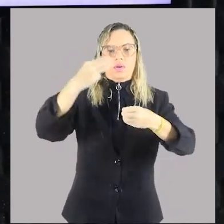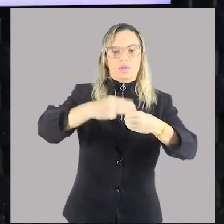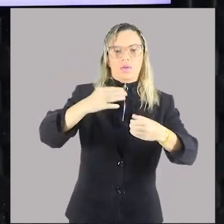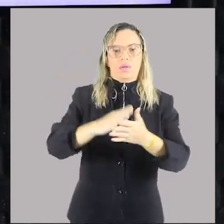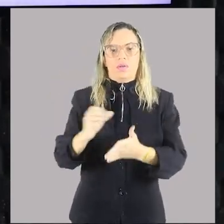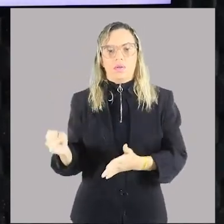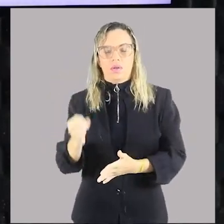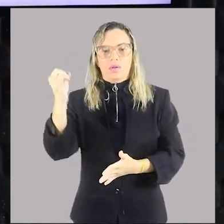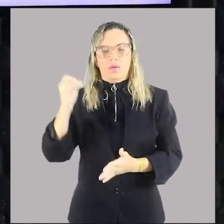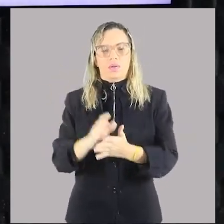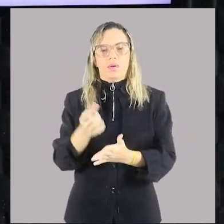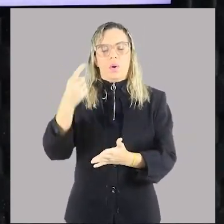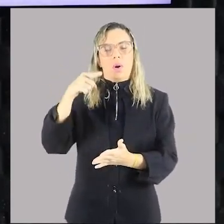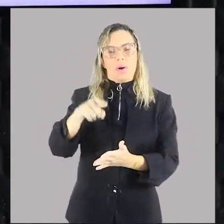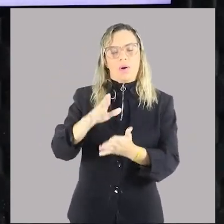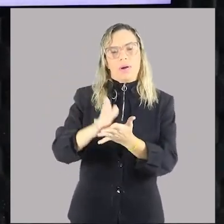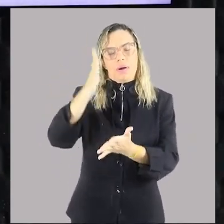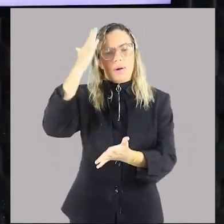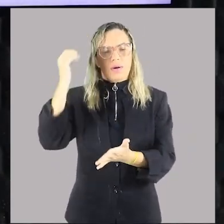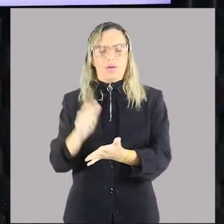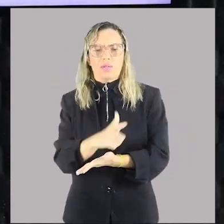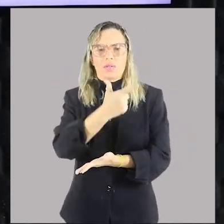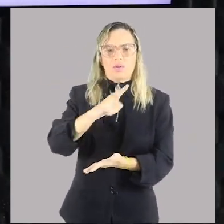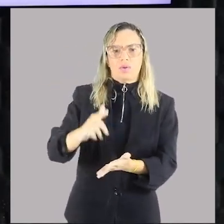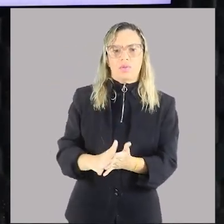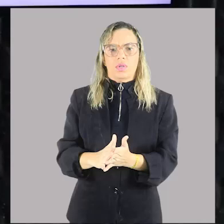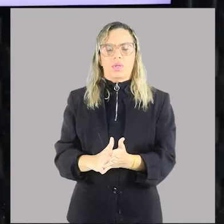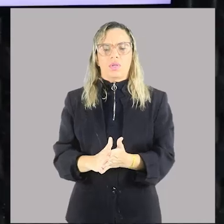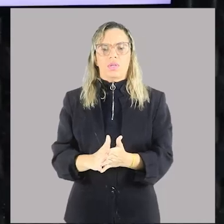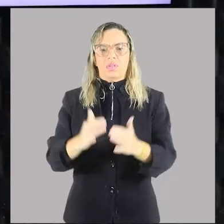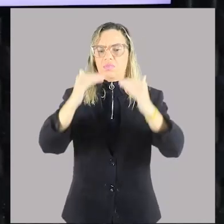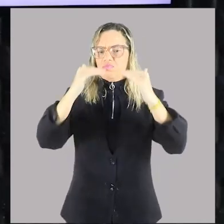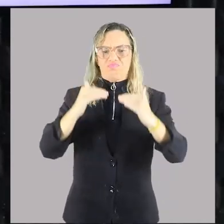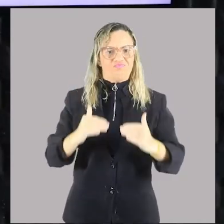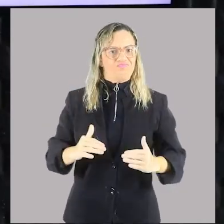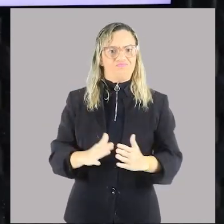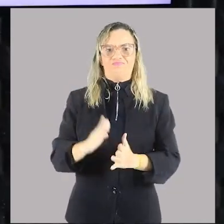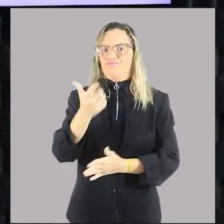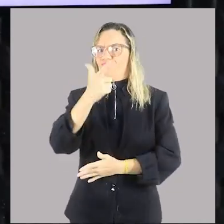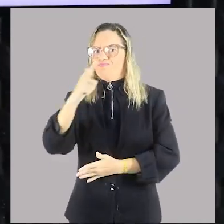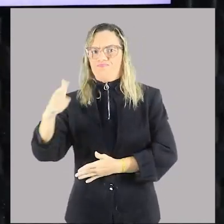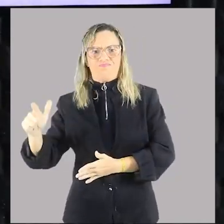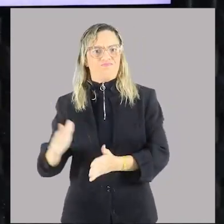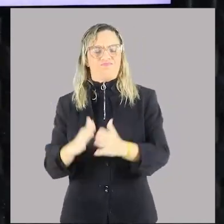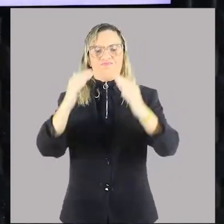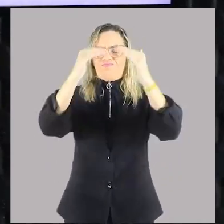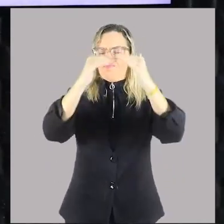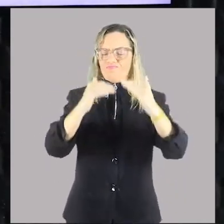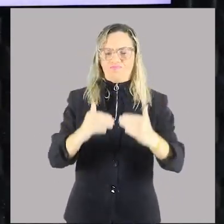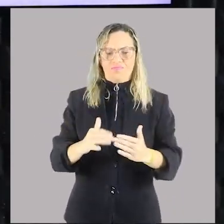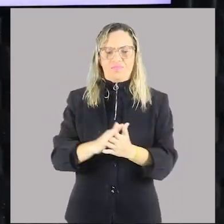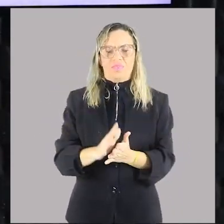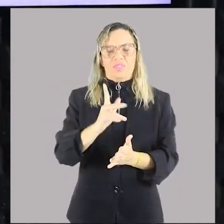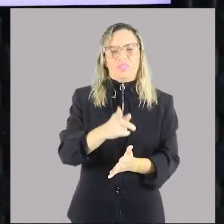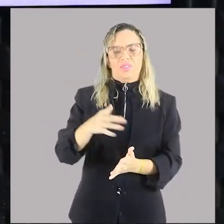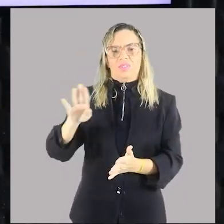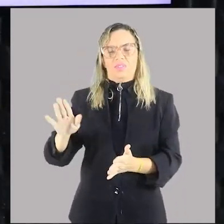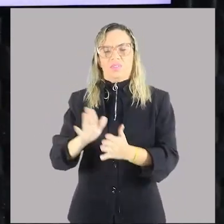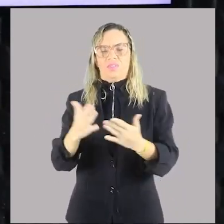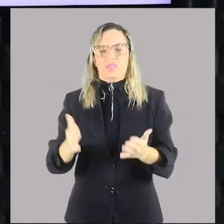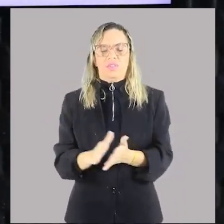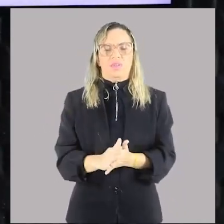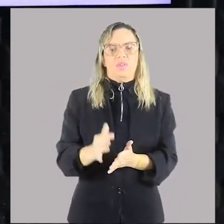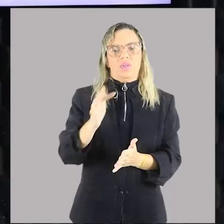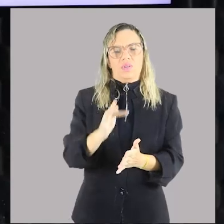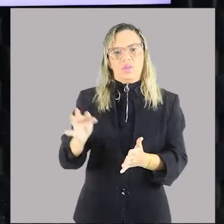muito importante, pessoal, que vocês saibam que não existe uma hierarquia entre essas entidades da administração pública, ou seja, a União,